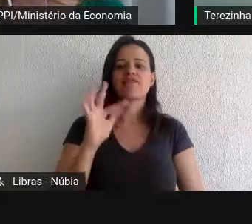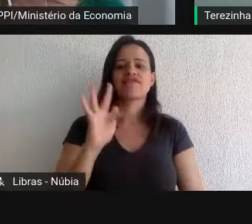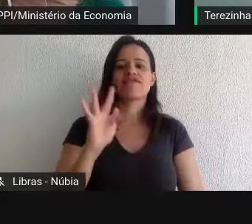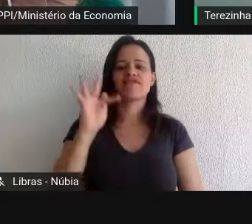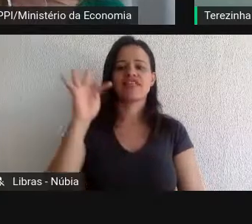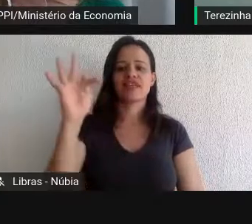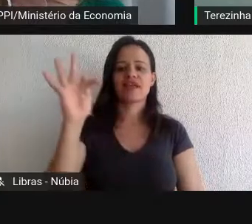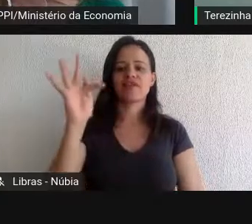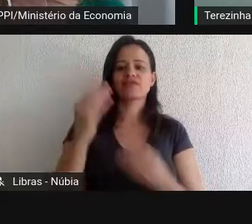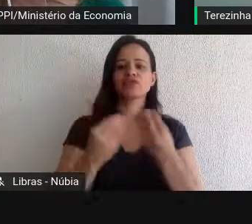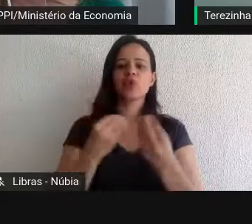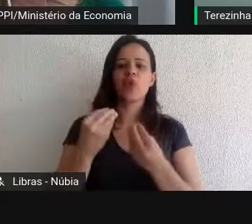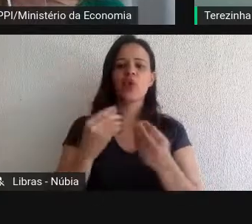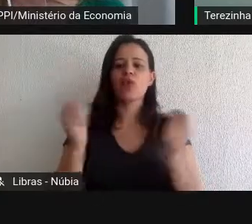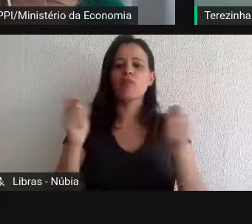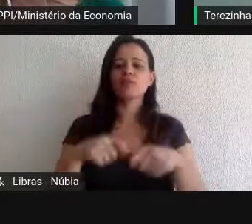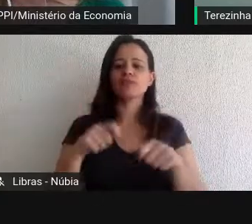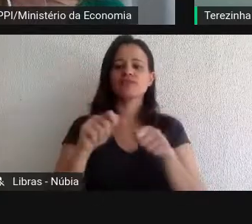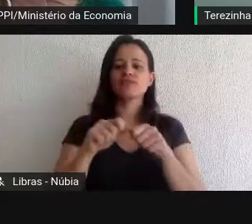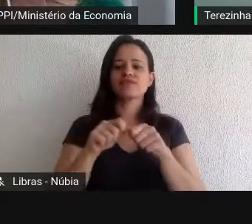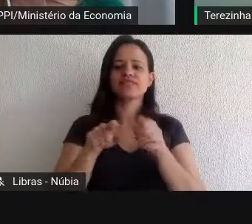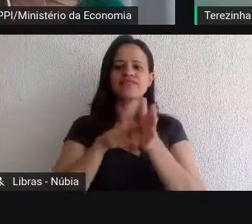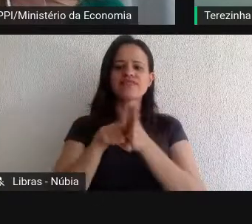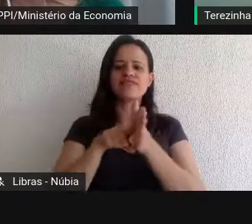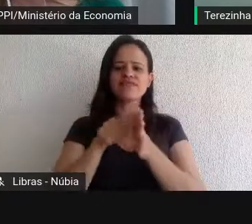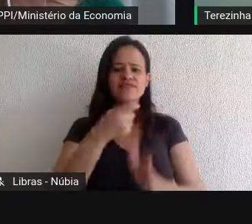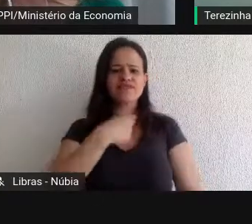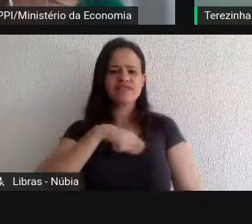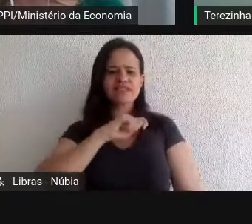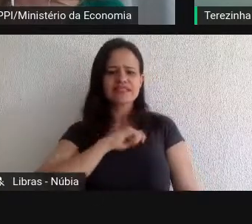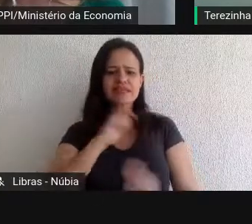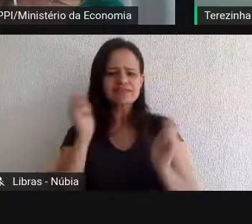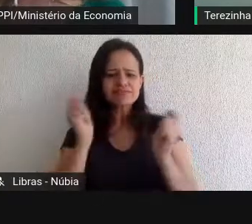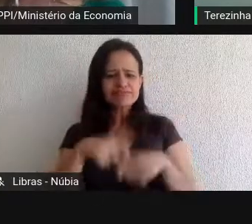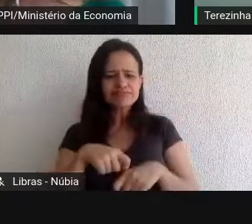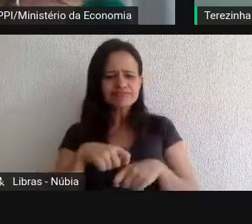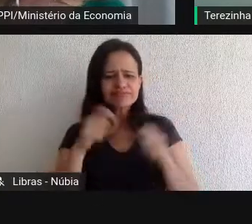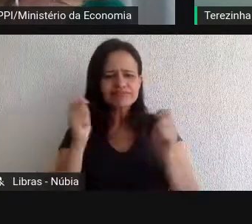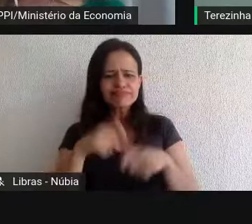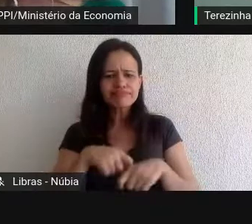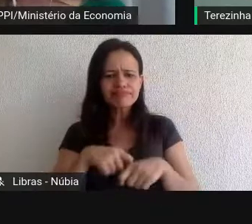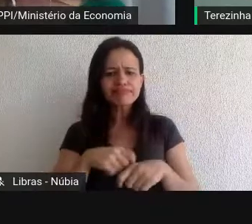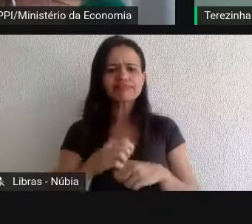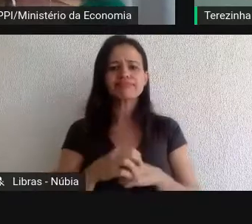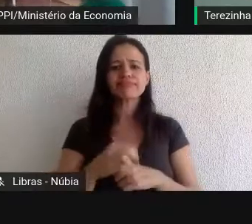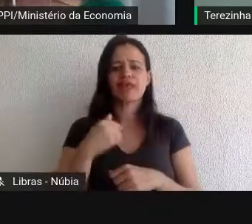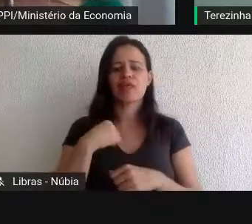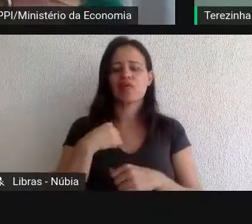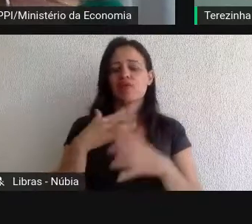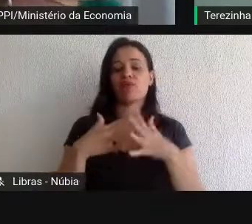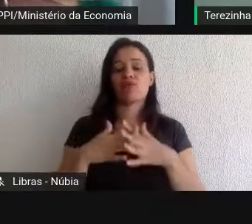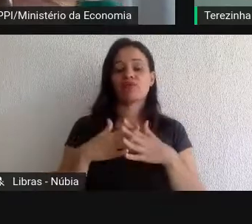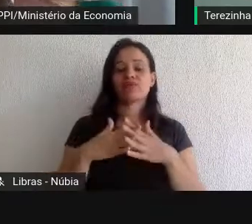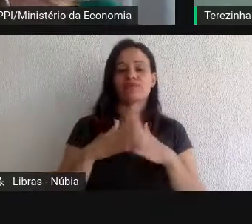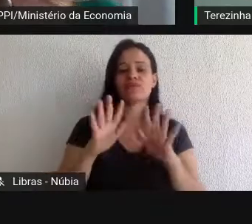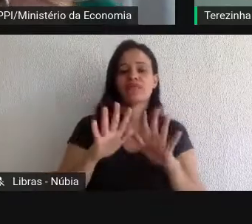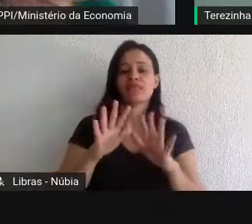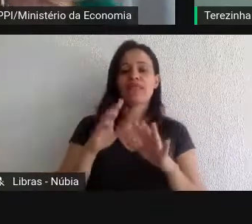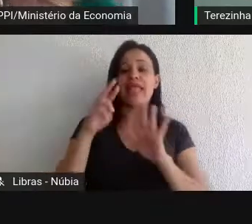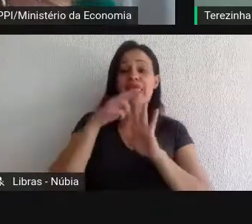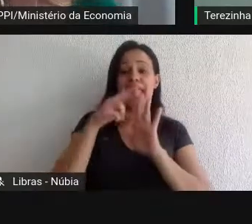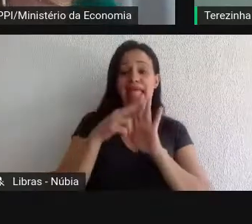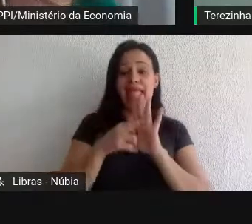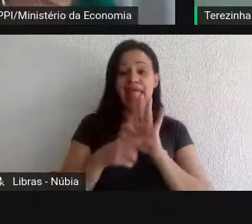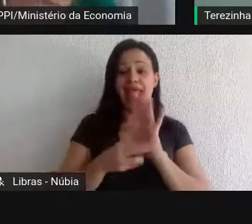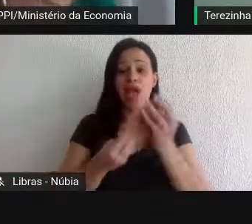federativos, de forma que possa haver uma fiscalização eficaz? Repetindo, como eu embananei aqui. As regras sobre a aplicação